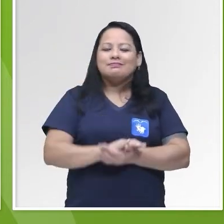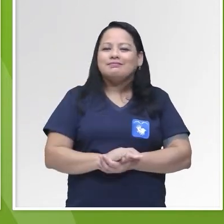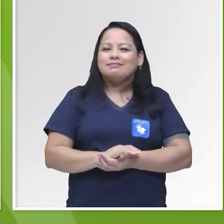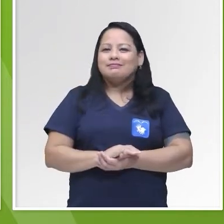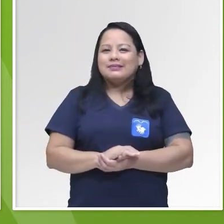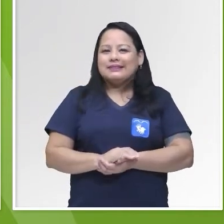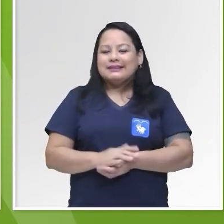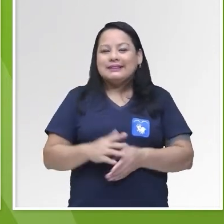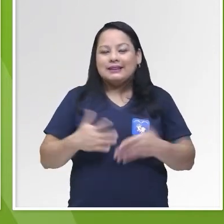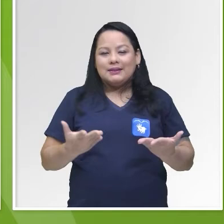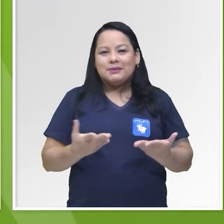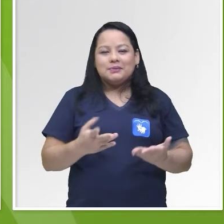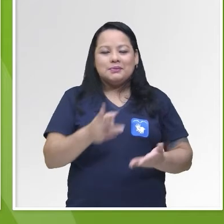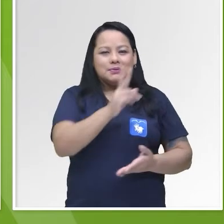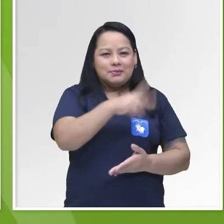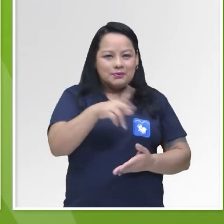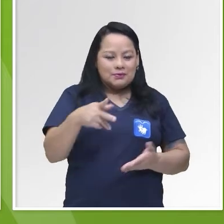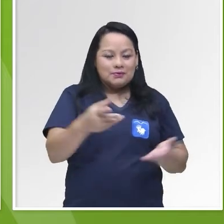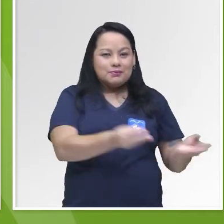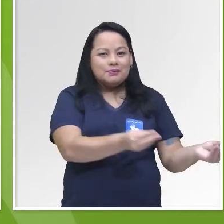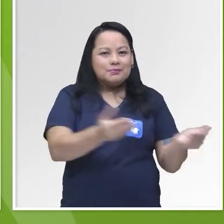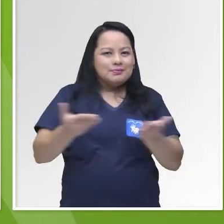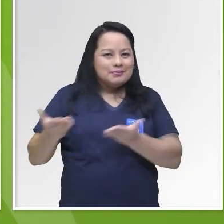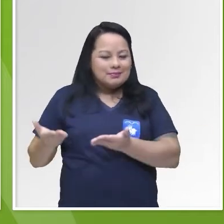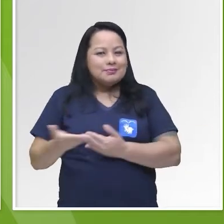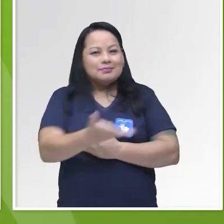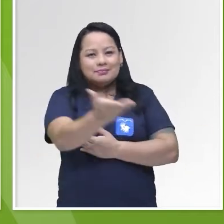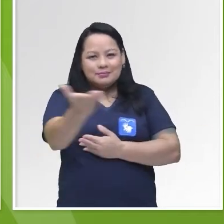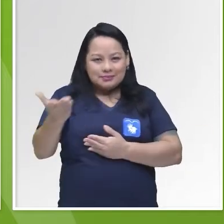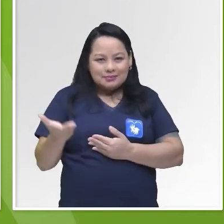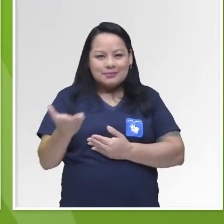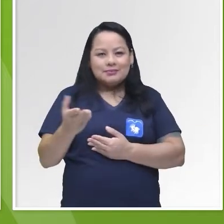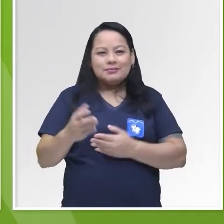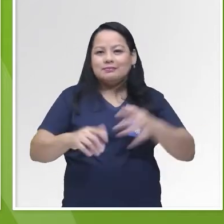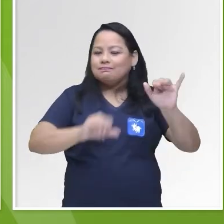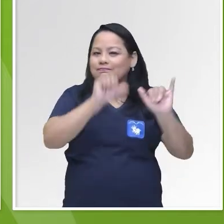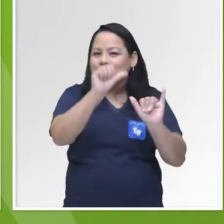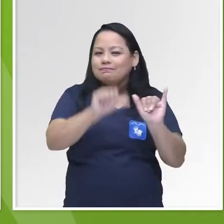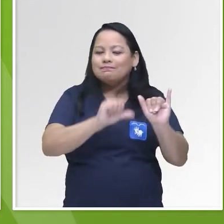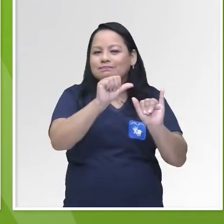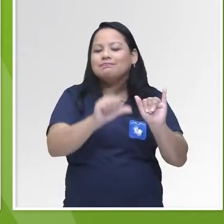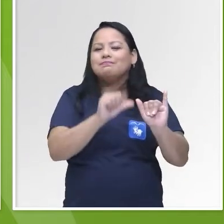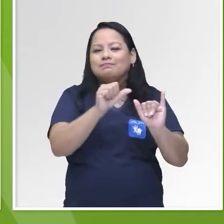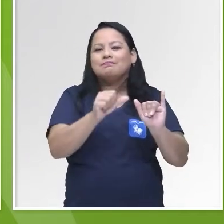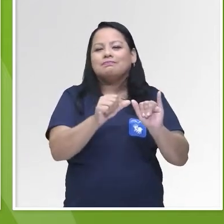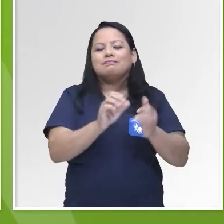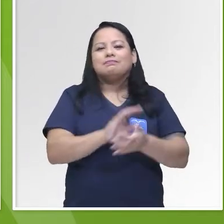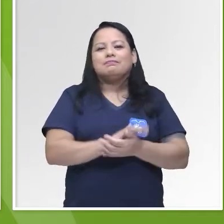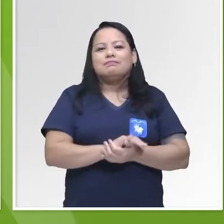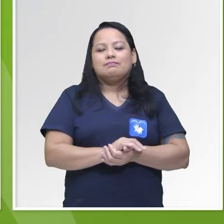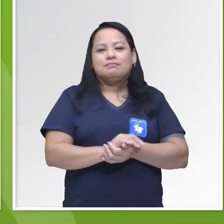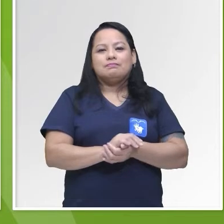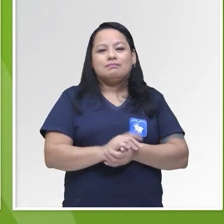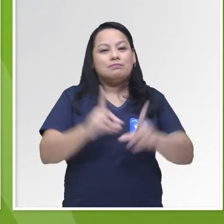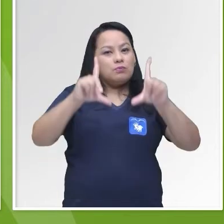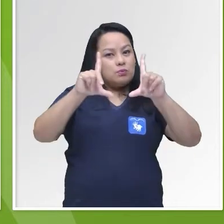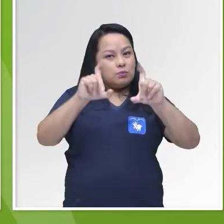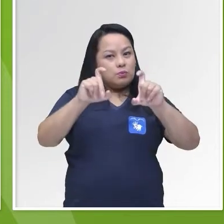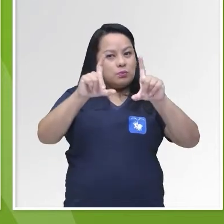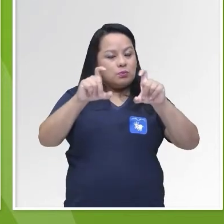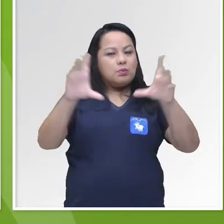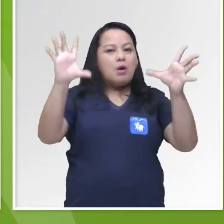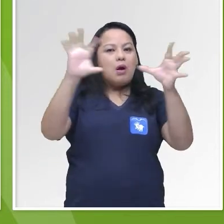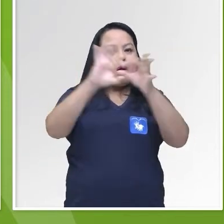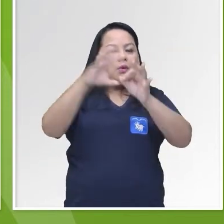E aí eu trago para vocês, né, a reação química do flash